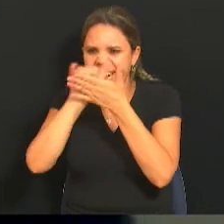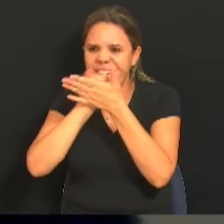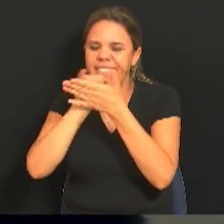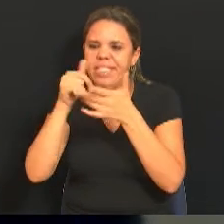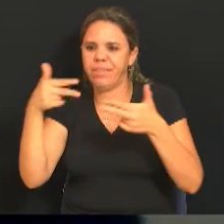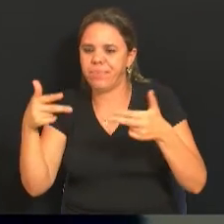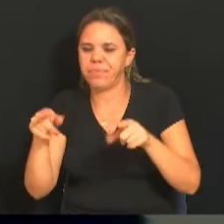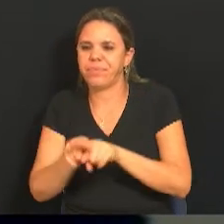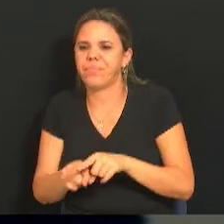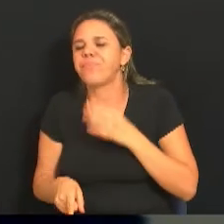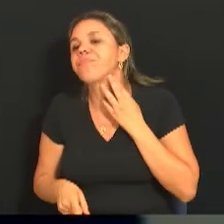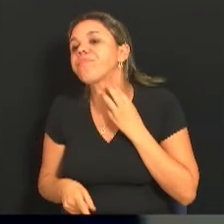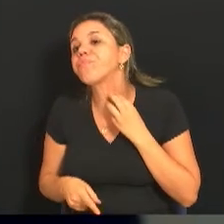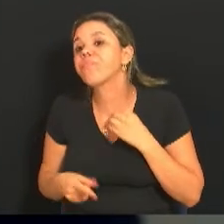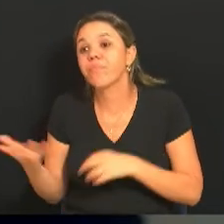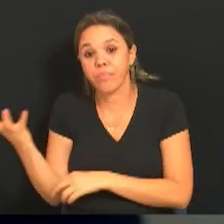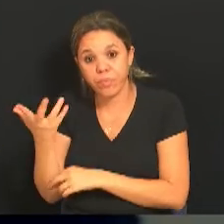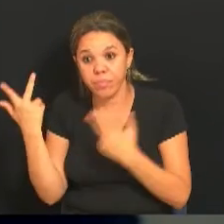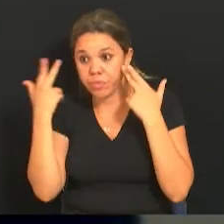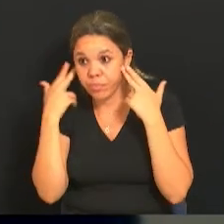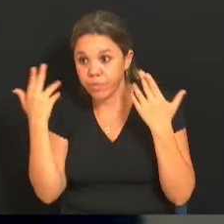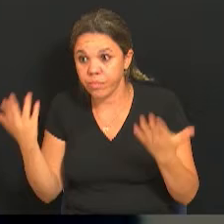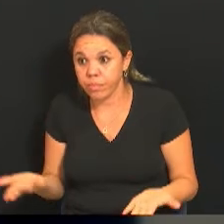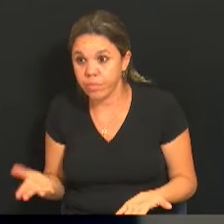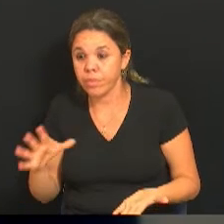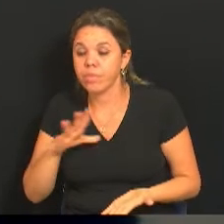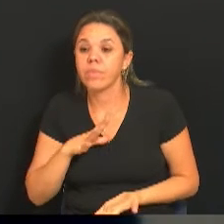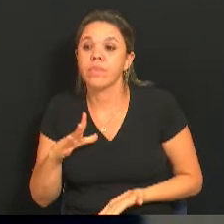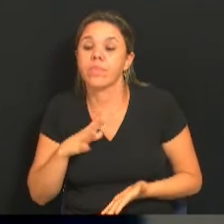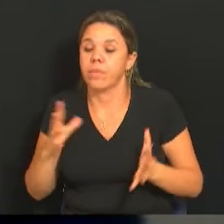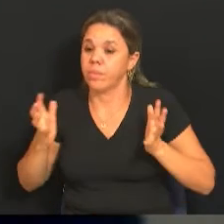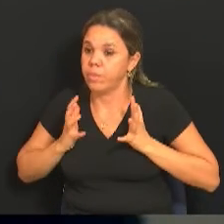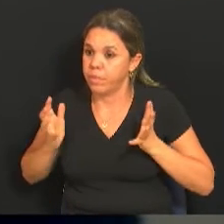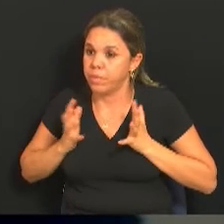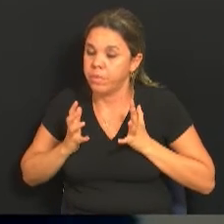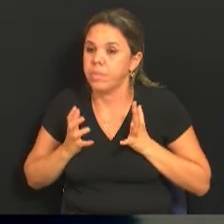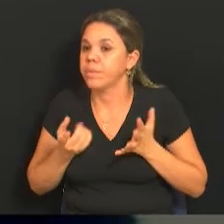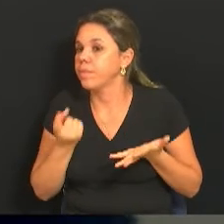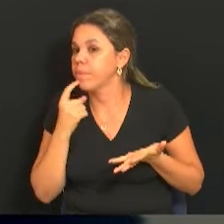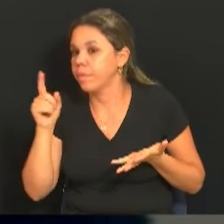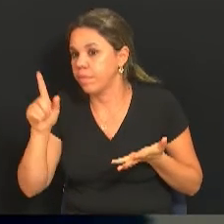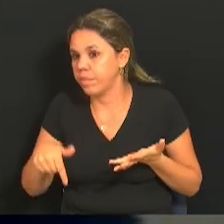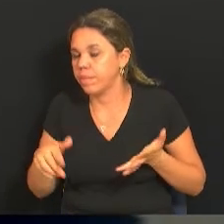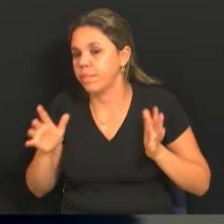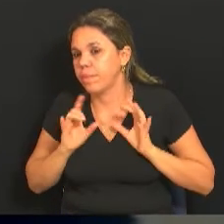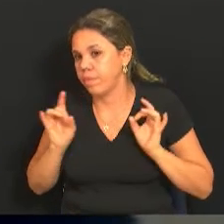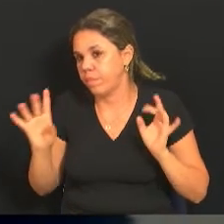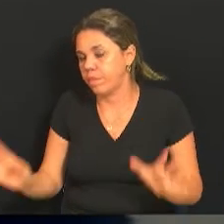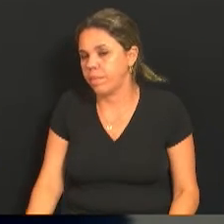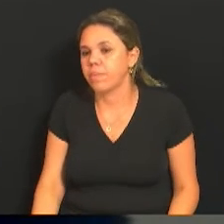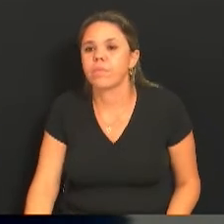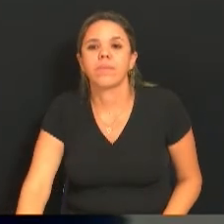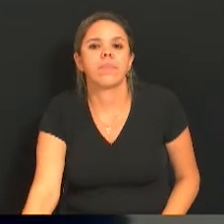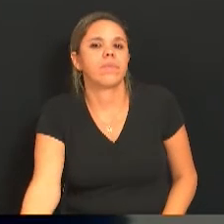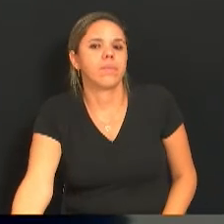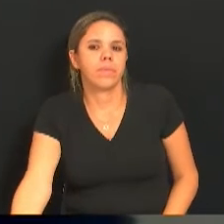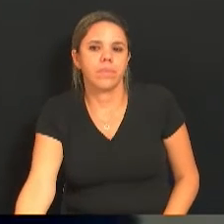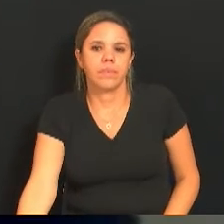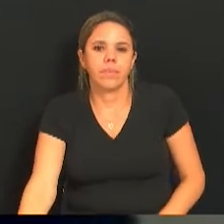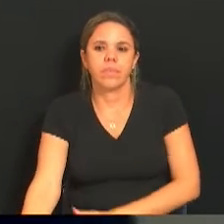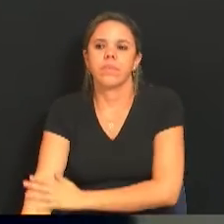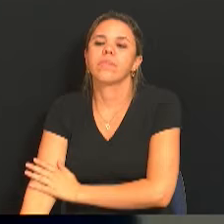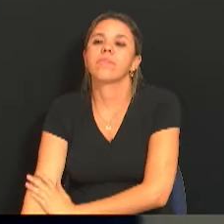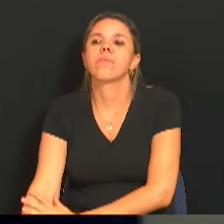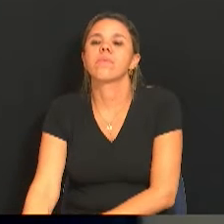de rua ela é muito comum em cidades ricas. E Campinas é uma cidade rica, por isso tem população em situação de rua.